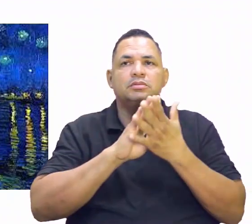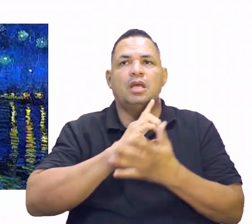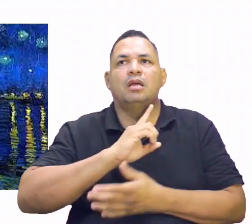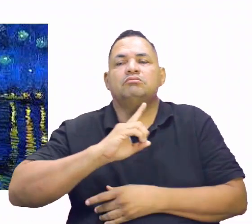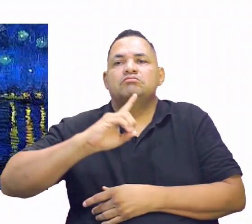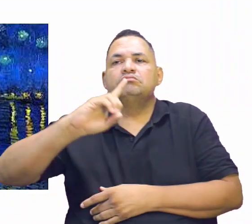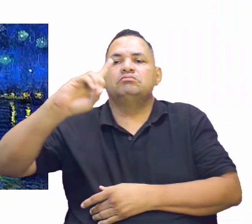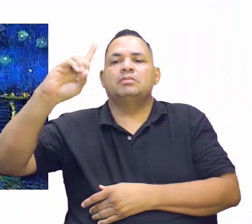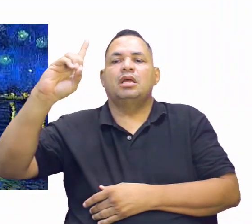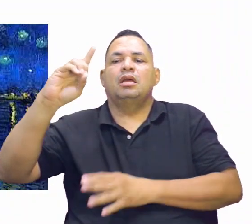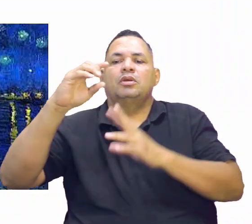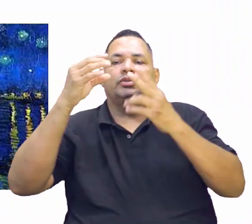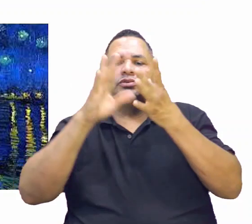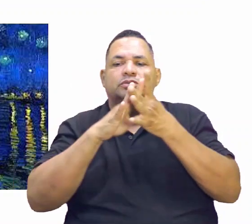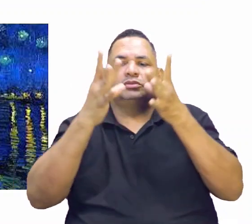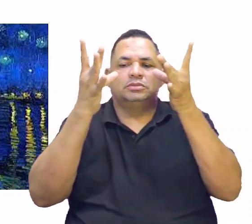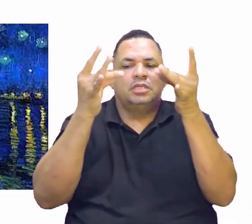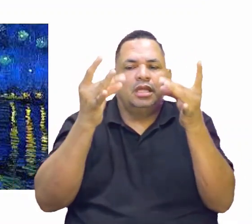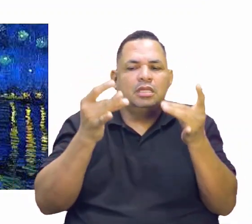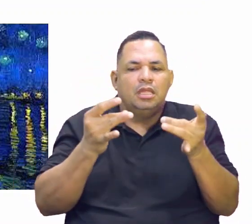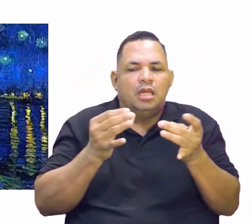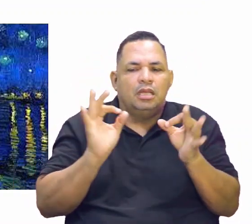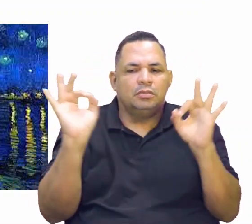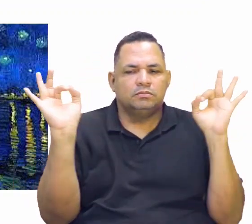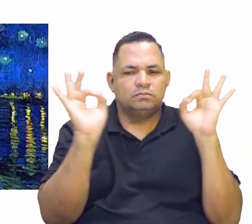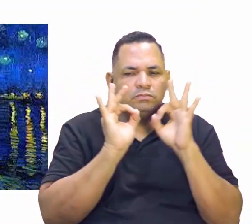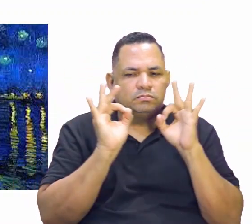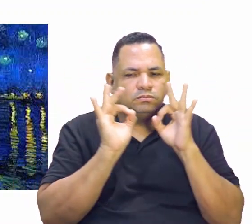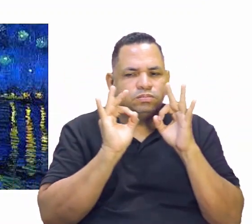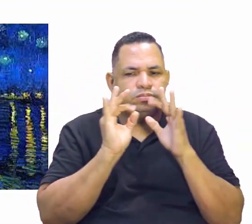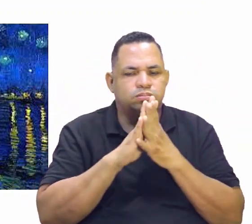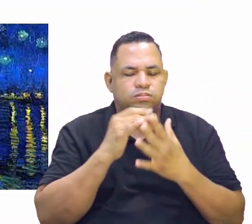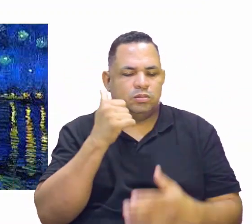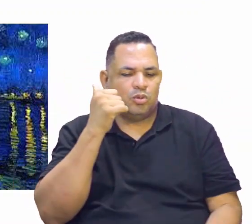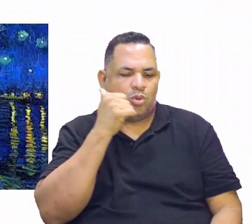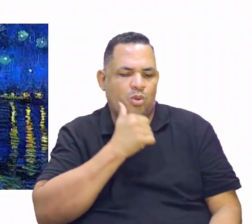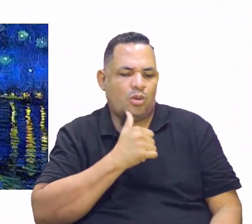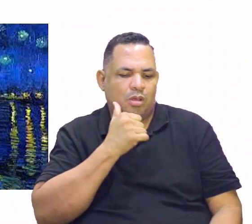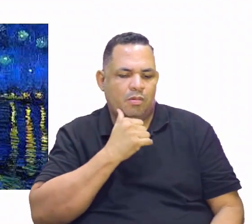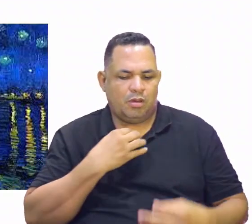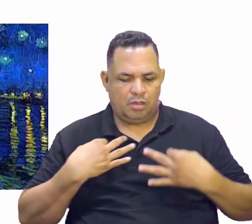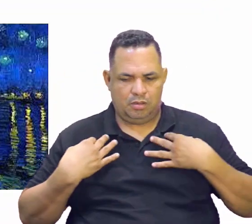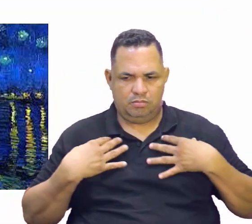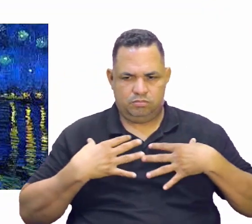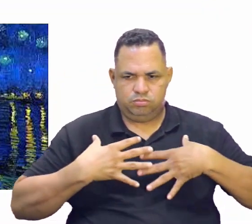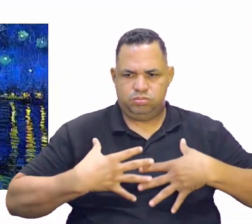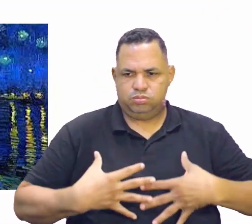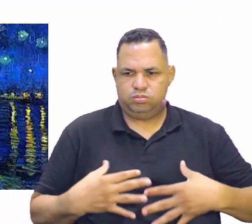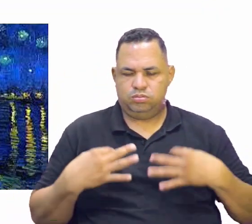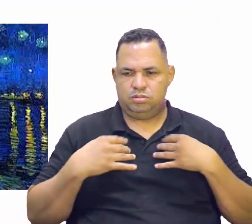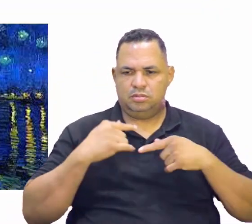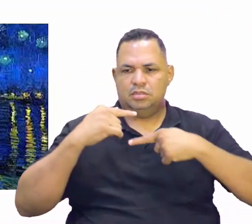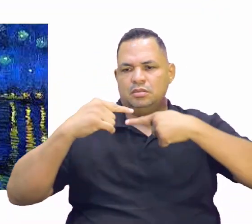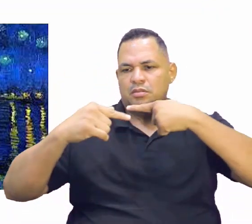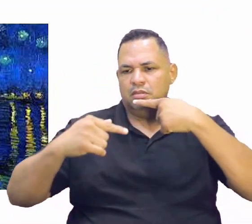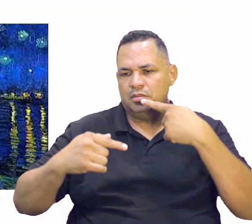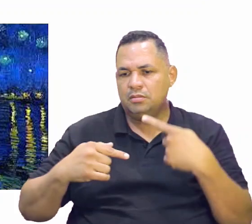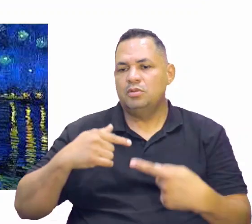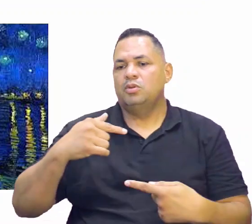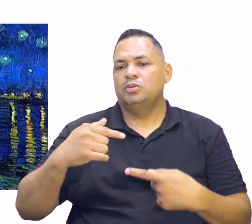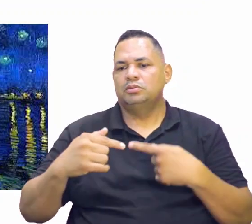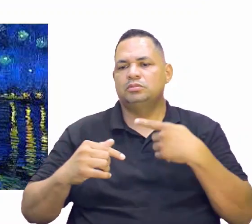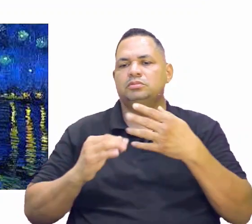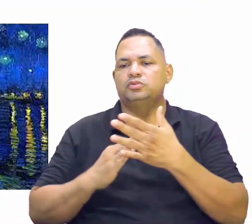os detalhes, né, a perfeição da mulher robusta. Aí mais para frente, mais